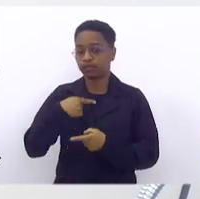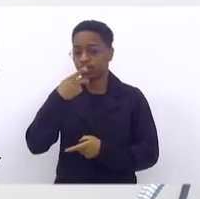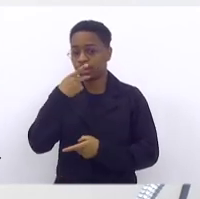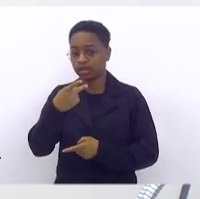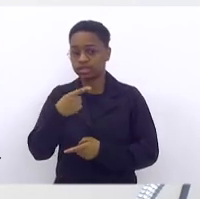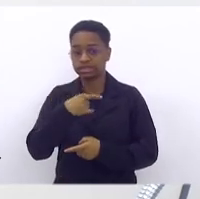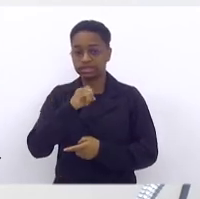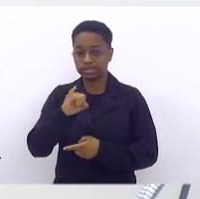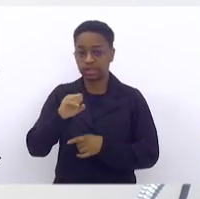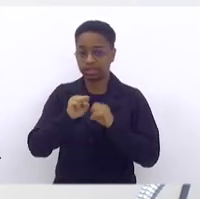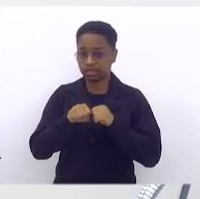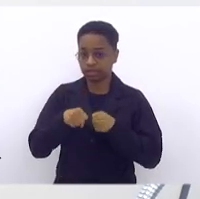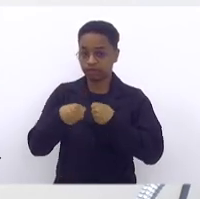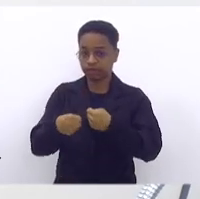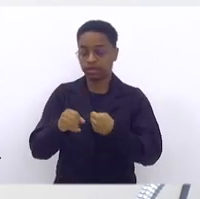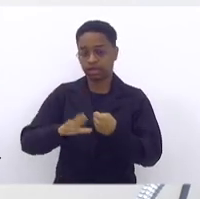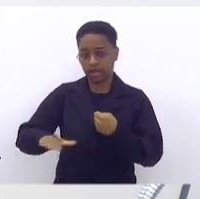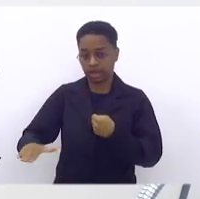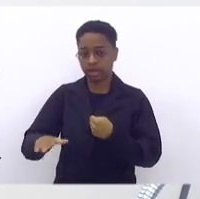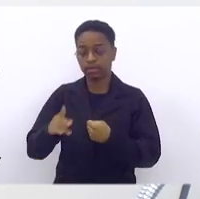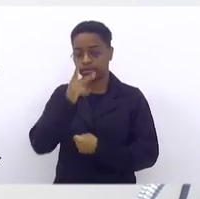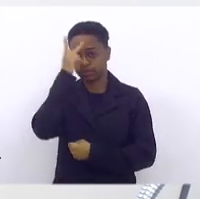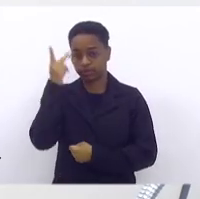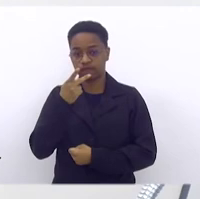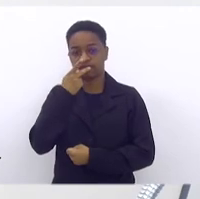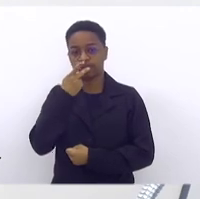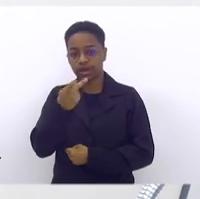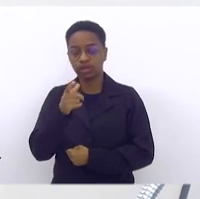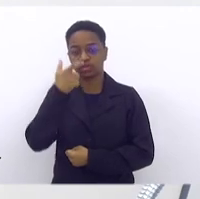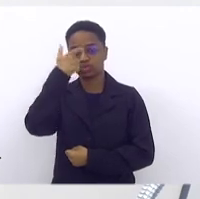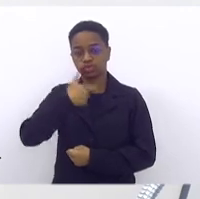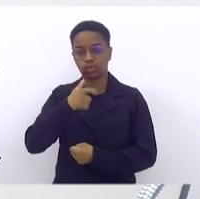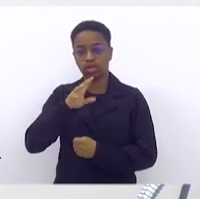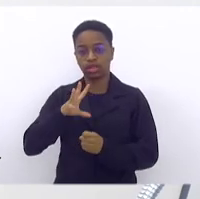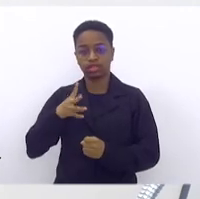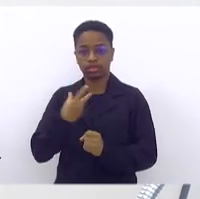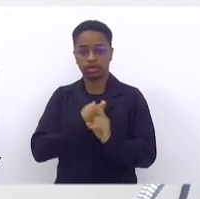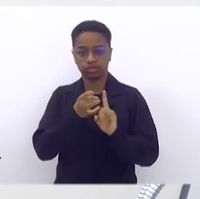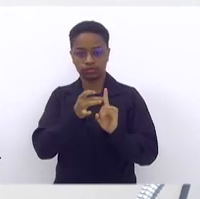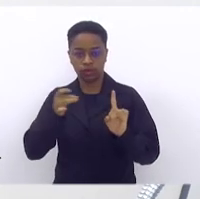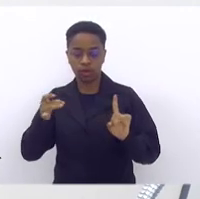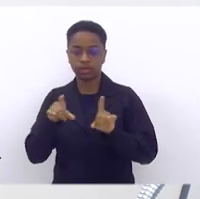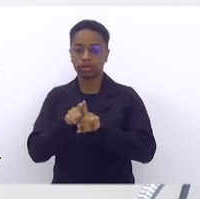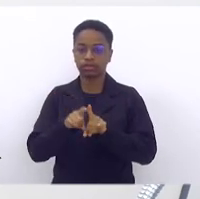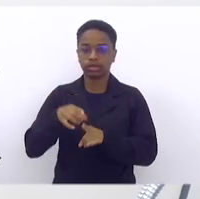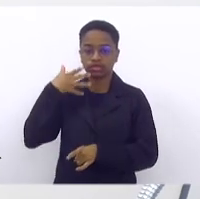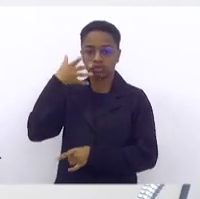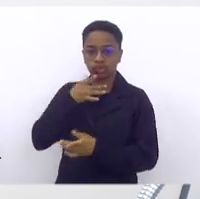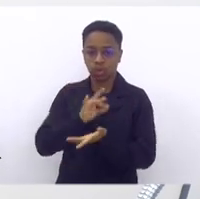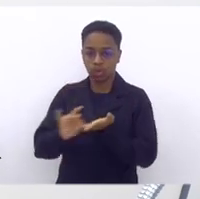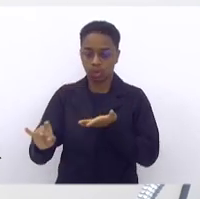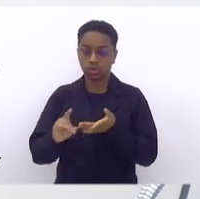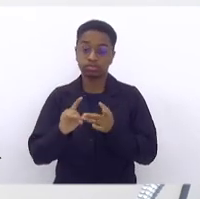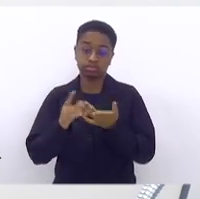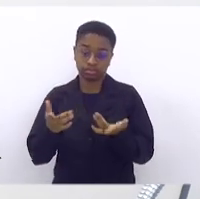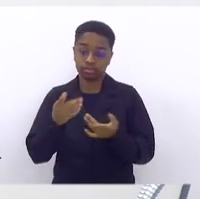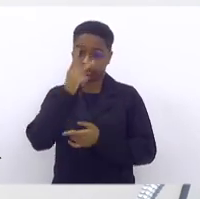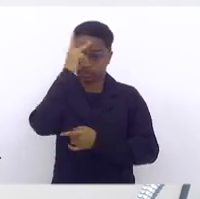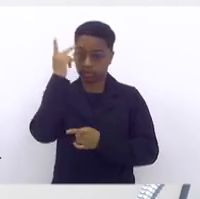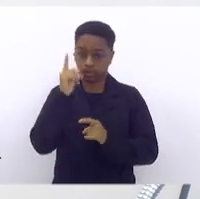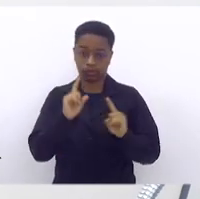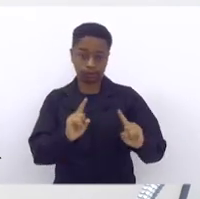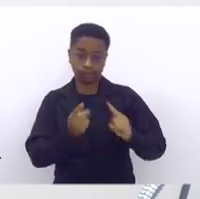uma criança, eu sou acusada de transfóbica, de discurso de ódio. E eu sou atacada na rede, aí eu